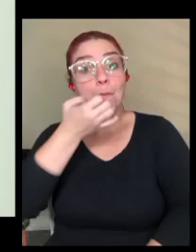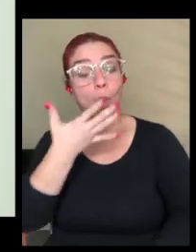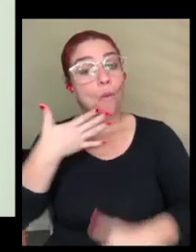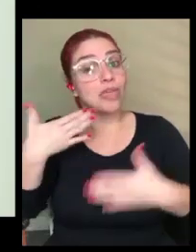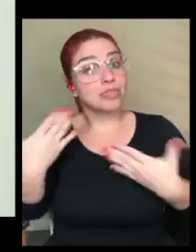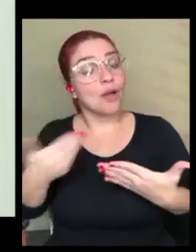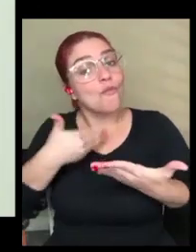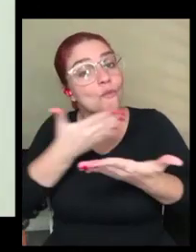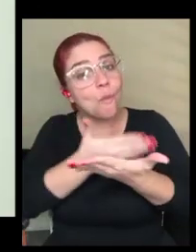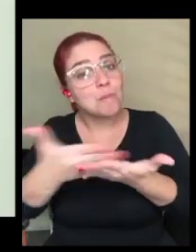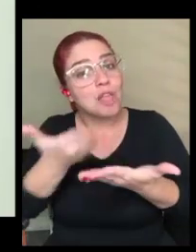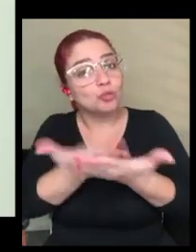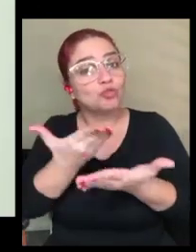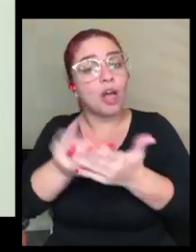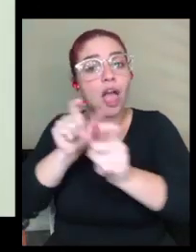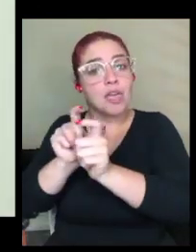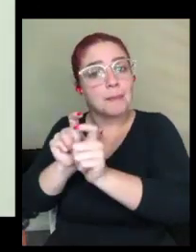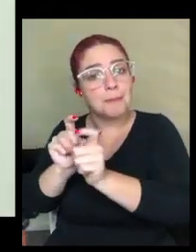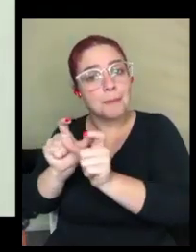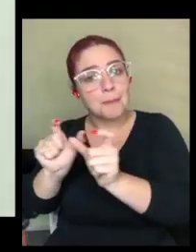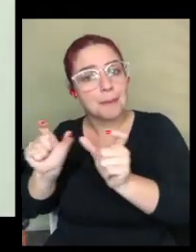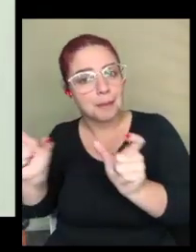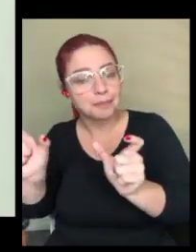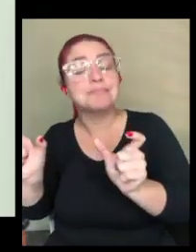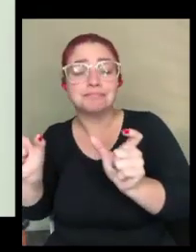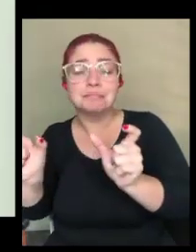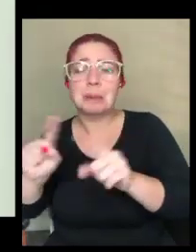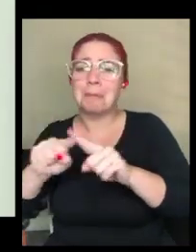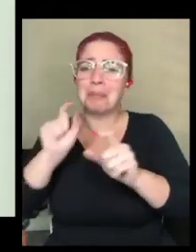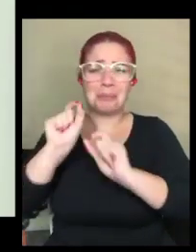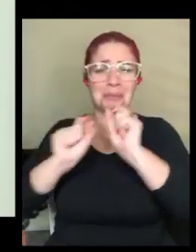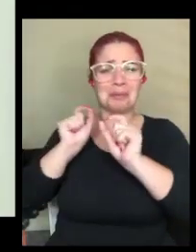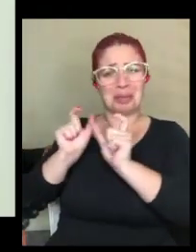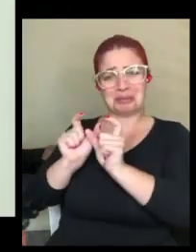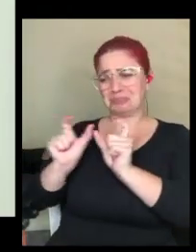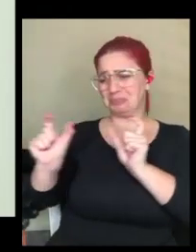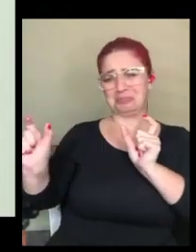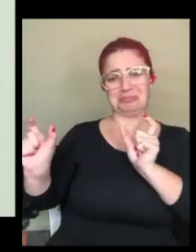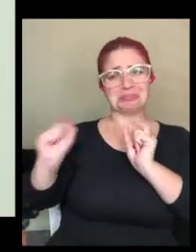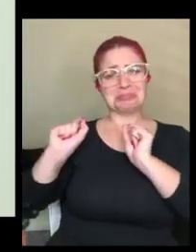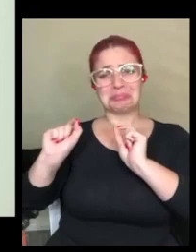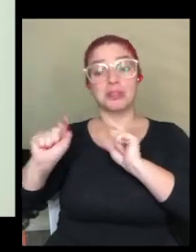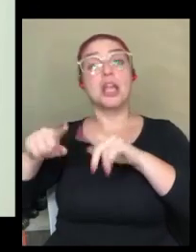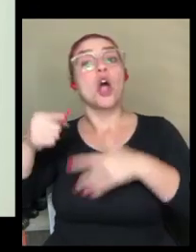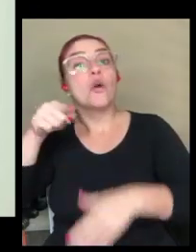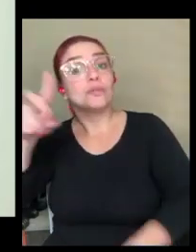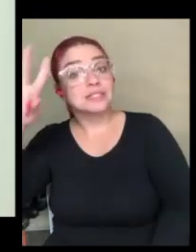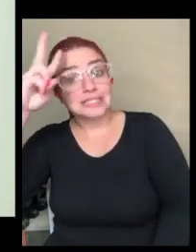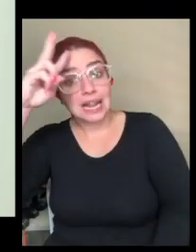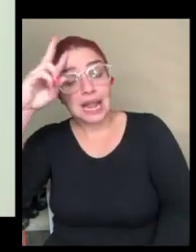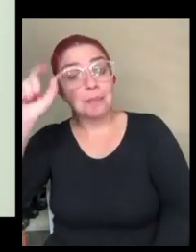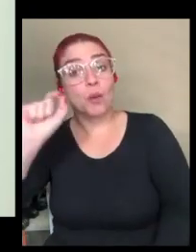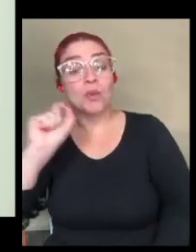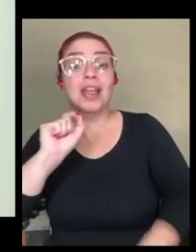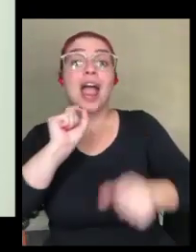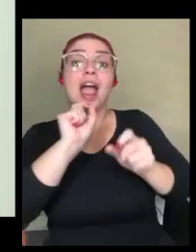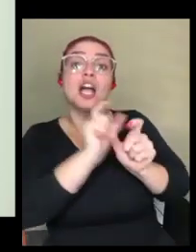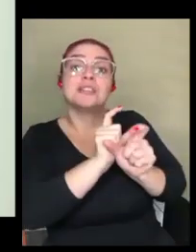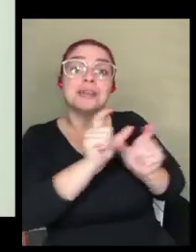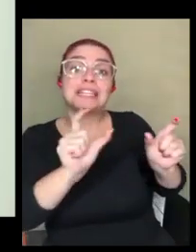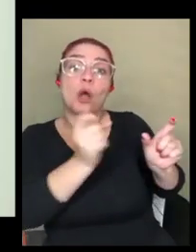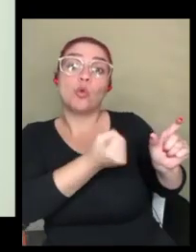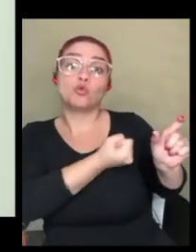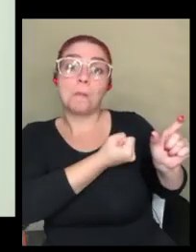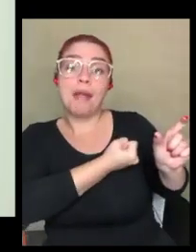Bom, gente, então nós vamos começar estudando as expressões algébricas. Mas o que é uma expressão algébrica? Você se lembra o que é uma